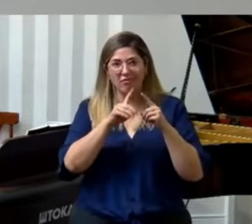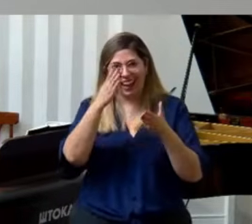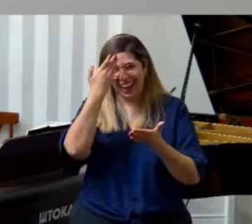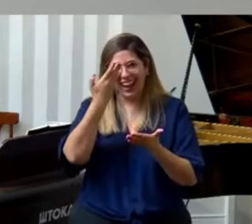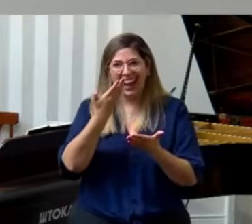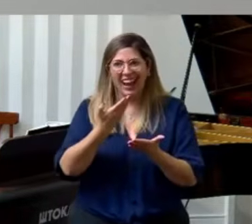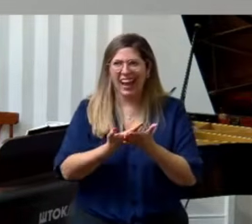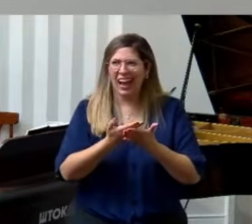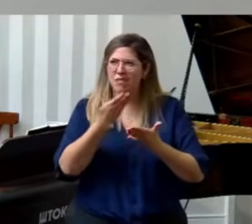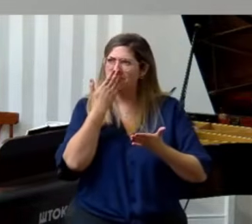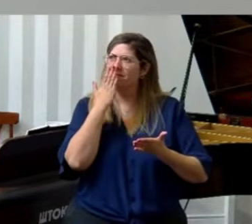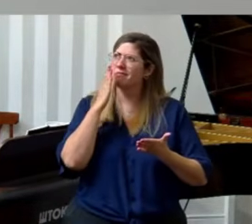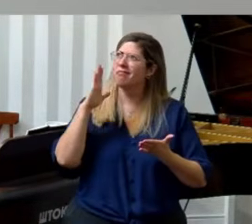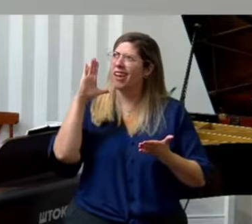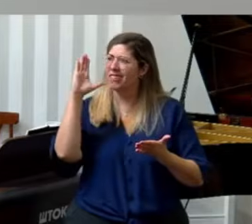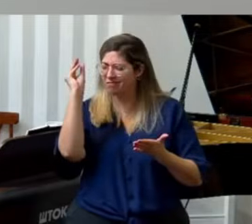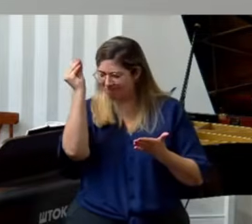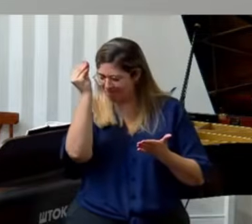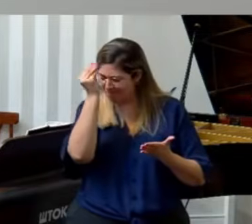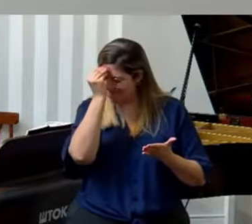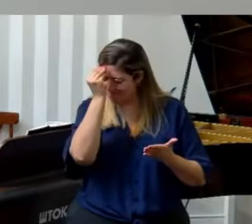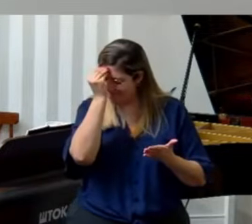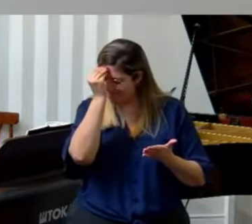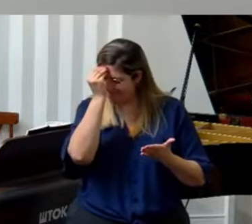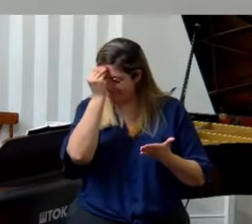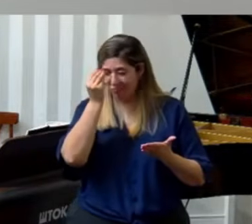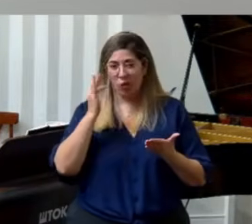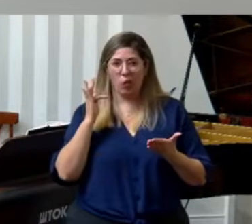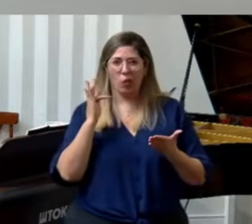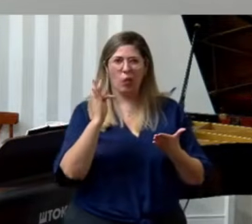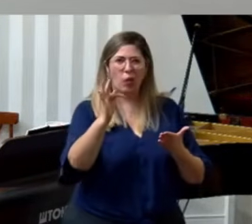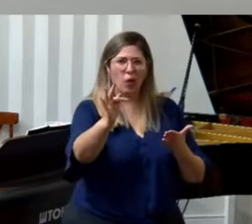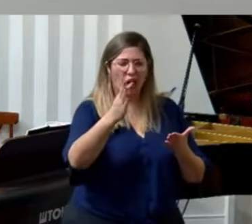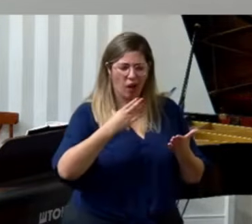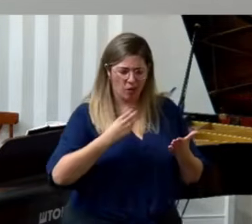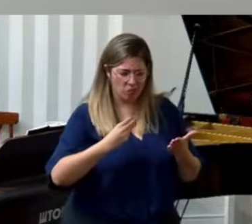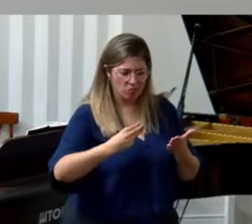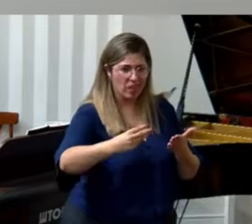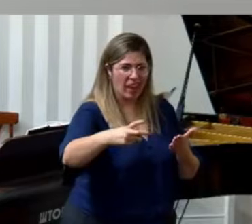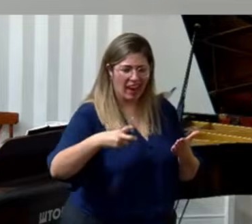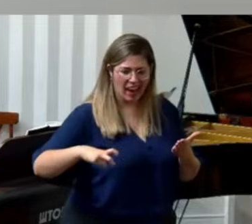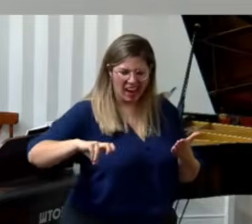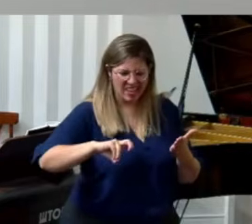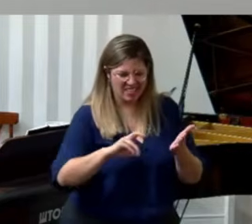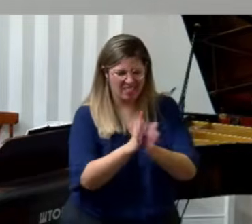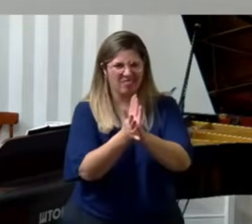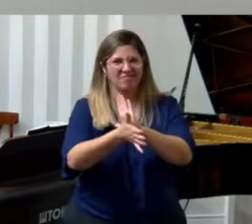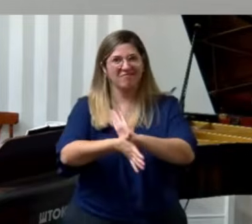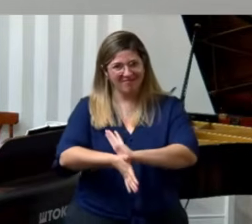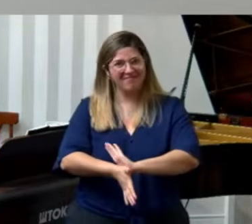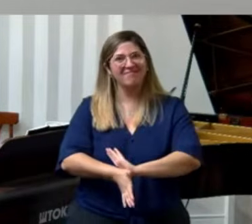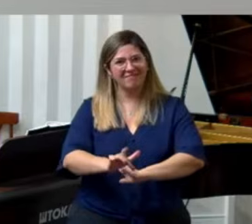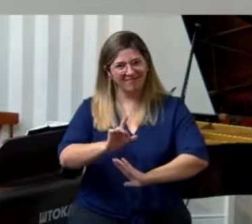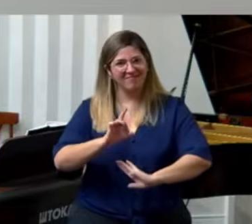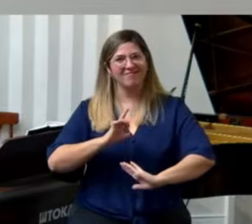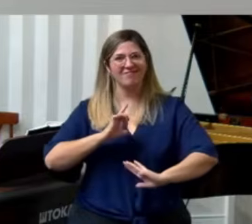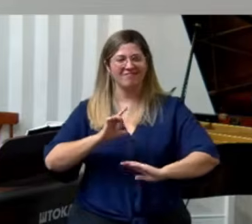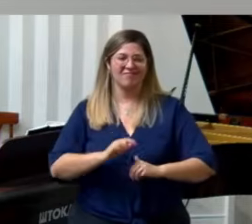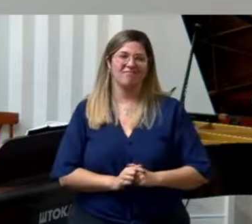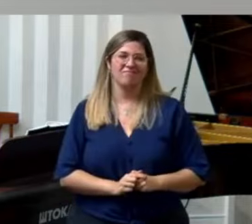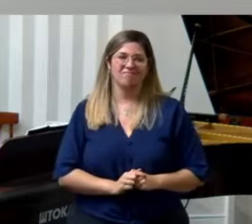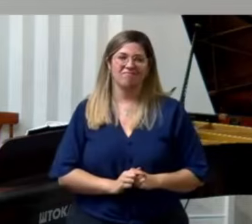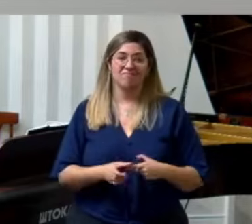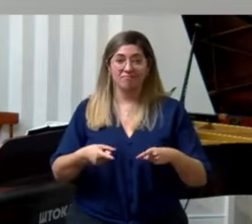descendente esmagaria a cabeça da serpente. Quem é expulso é alguém redimido. Logo, este ato